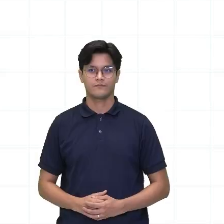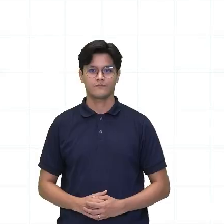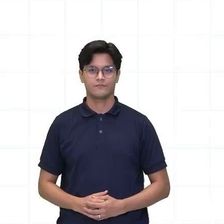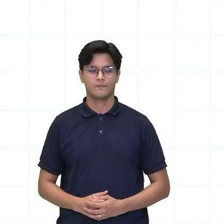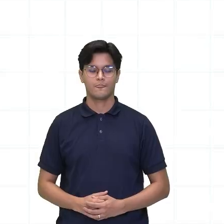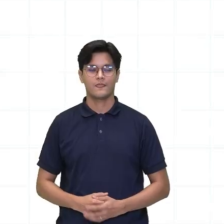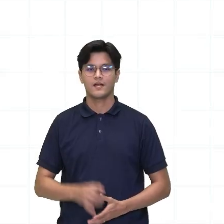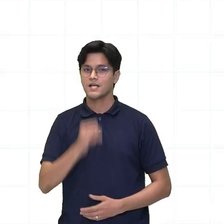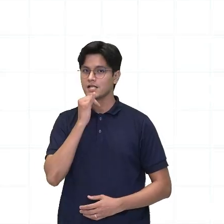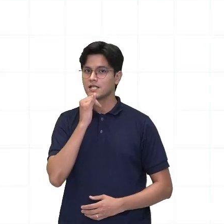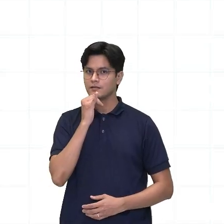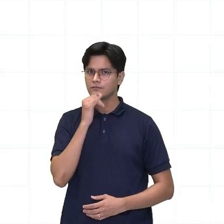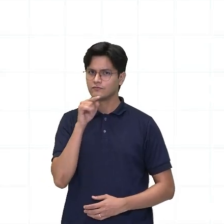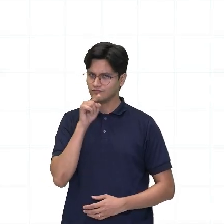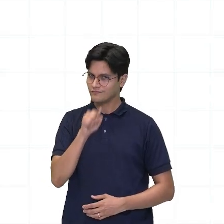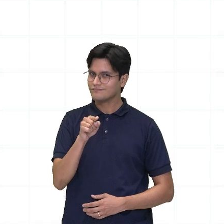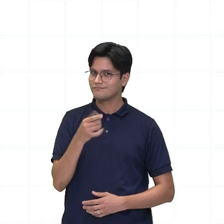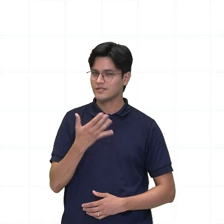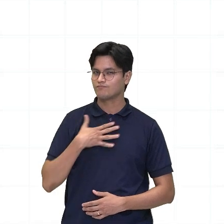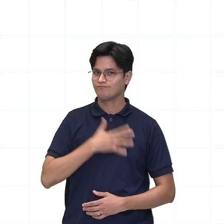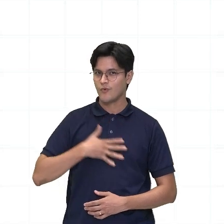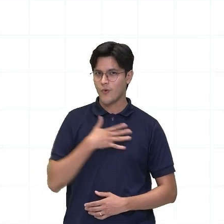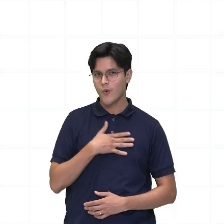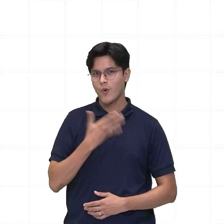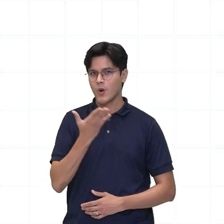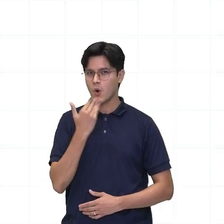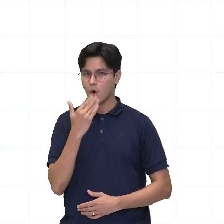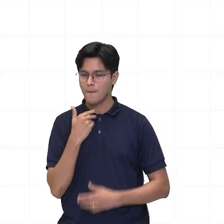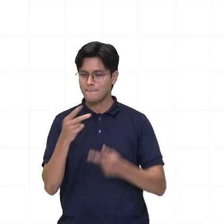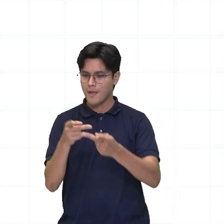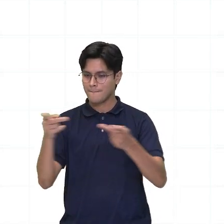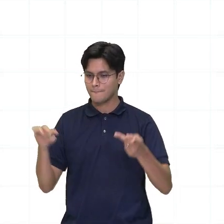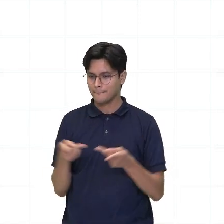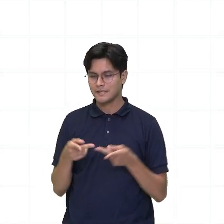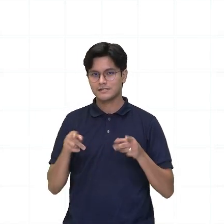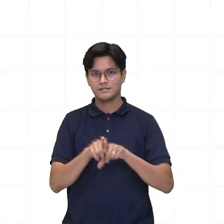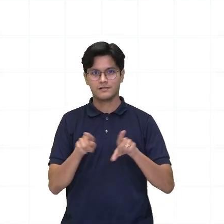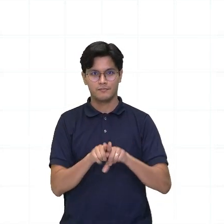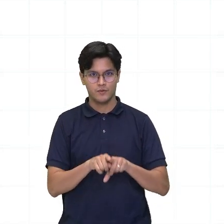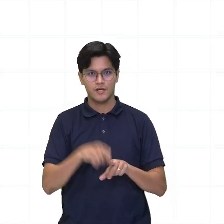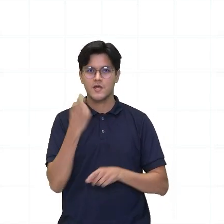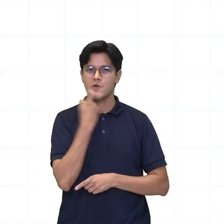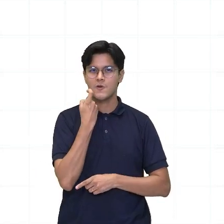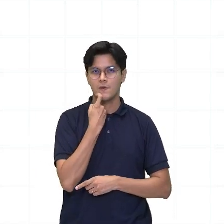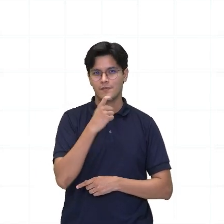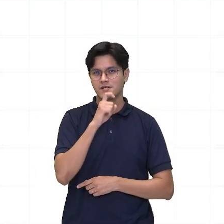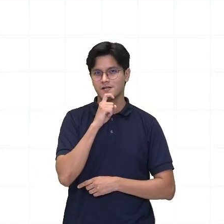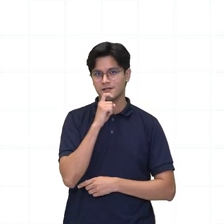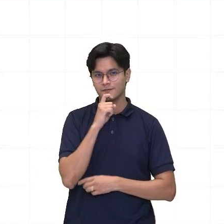uma pizza, ter ali, né, um peixe congelado,